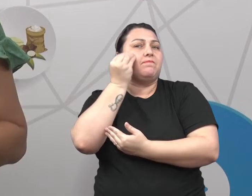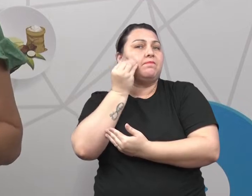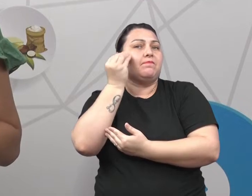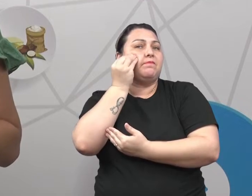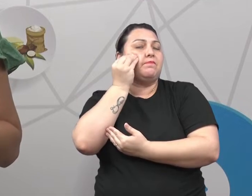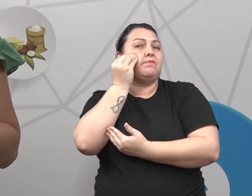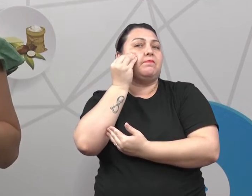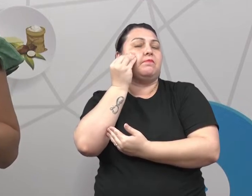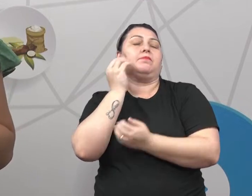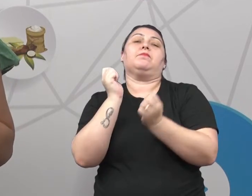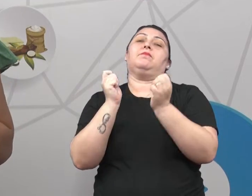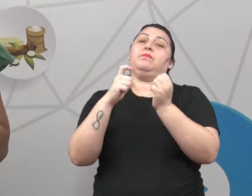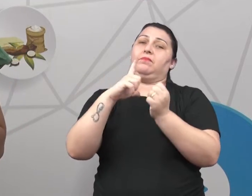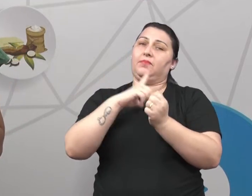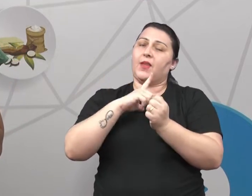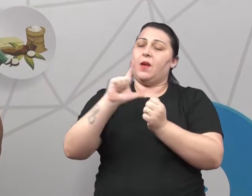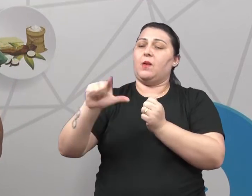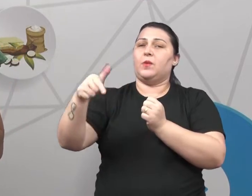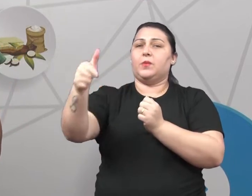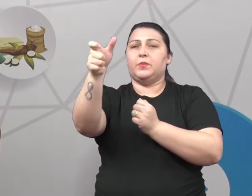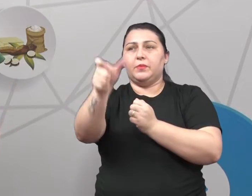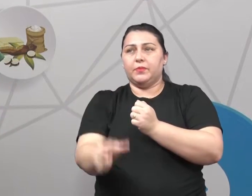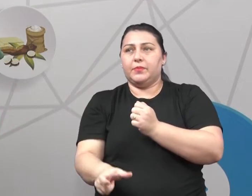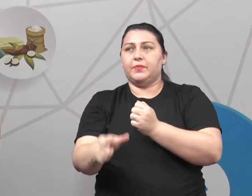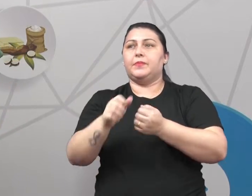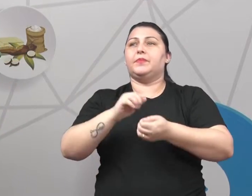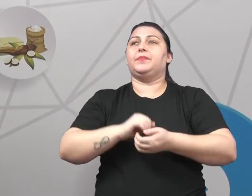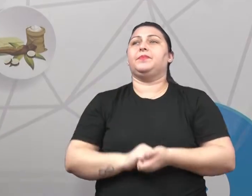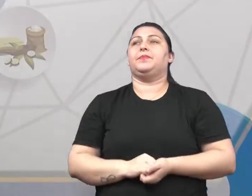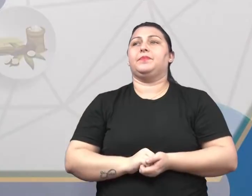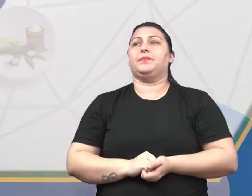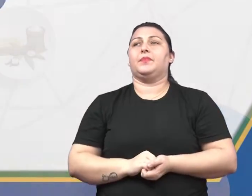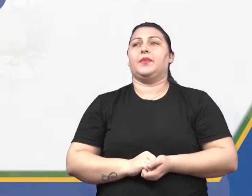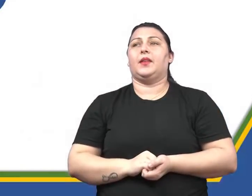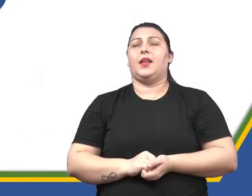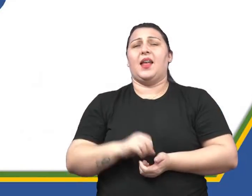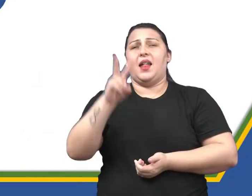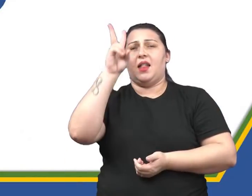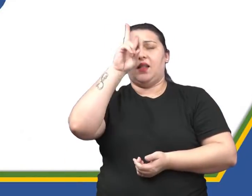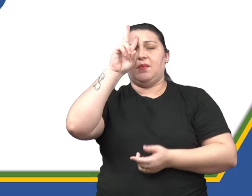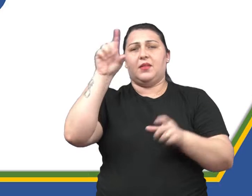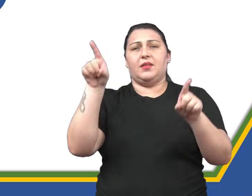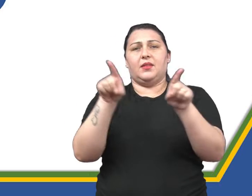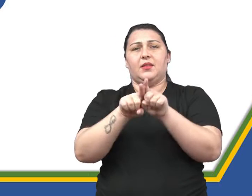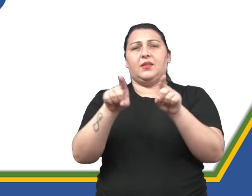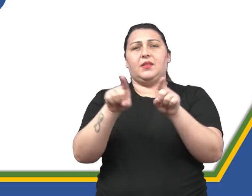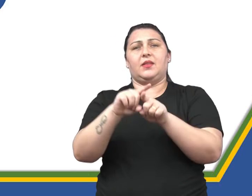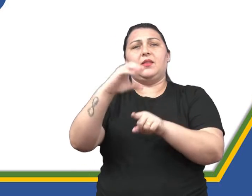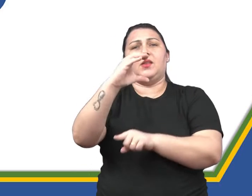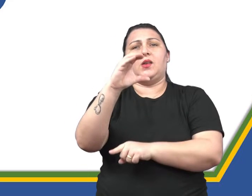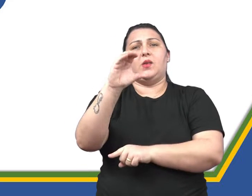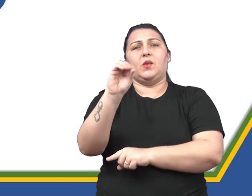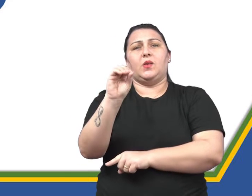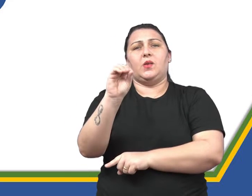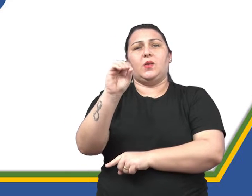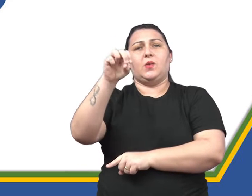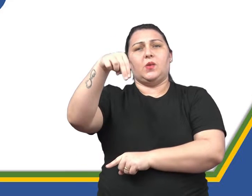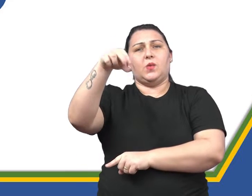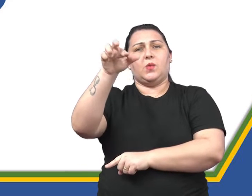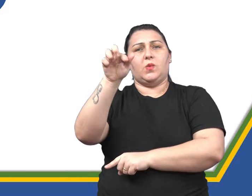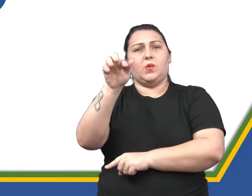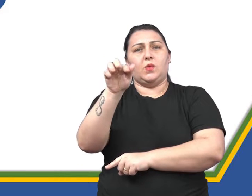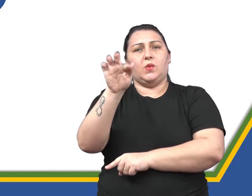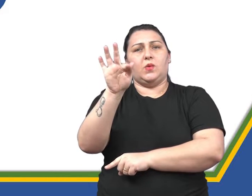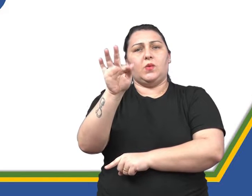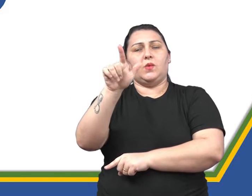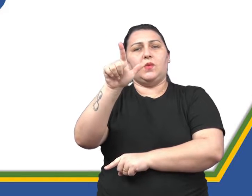isso envolva outras pessoas. Vamos relembrar também como elemento da narrativa o conflito, que é o